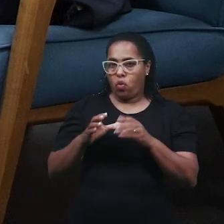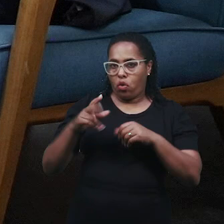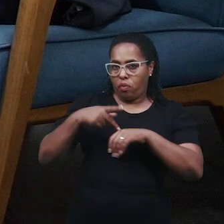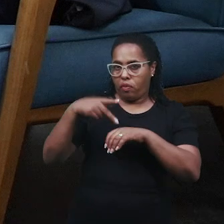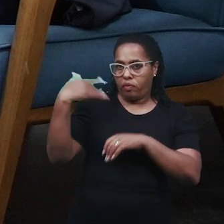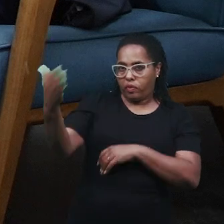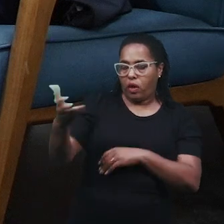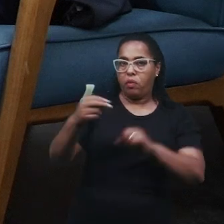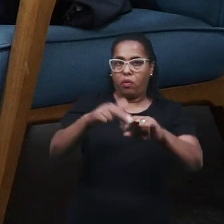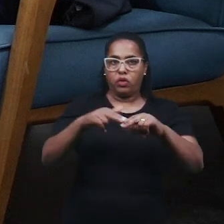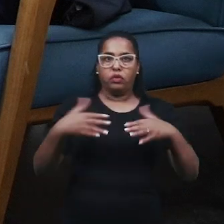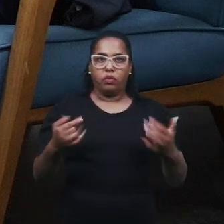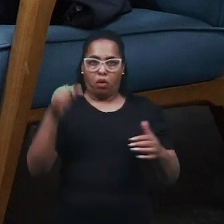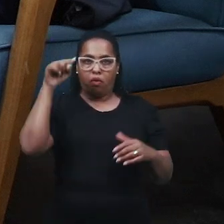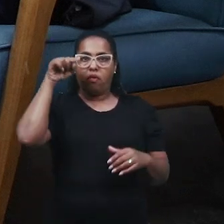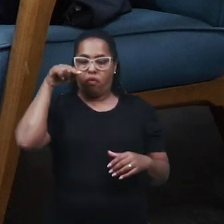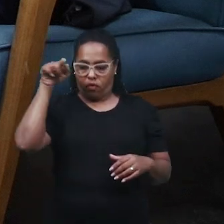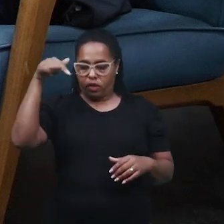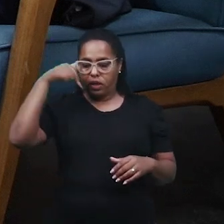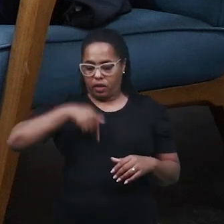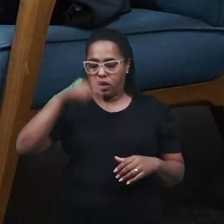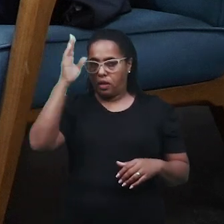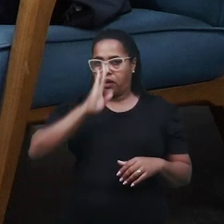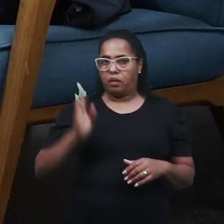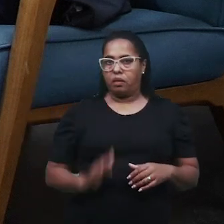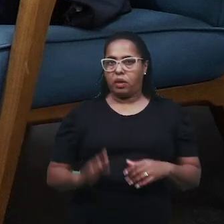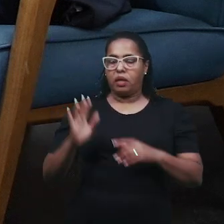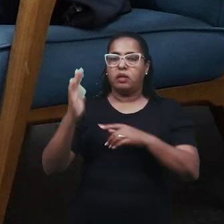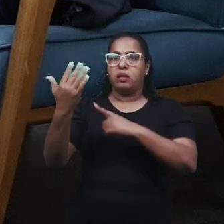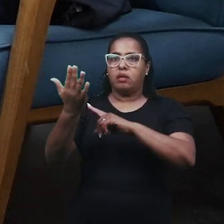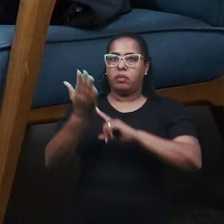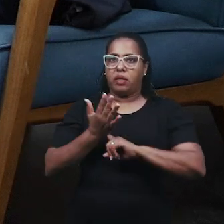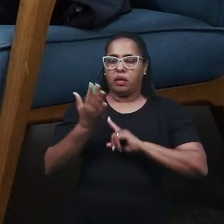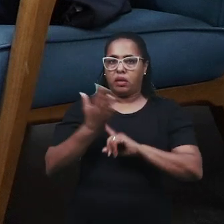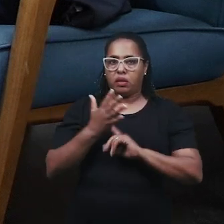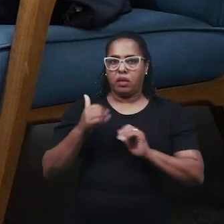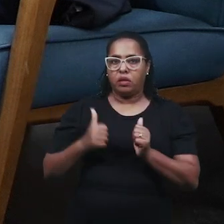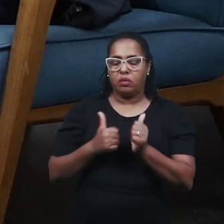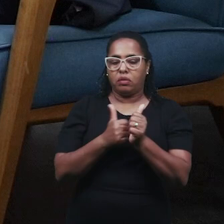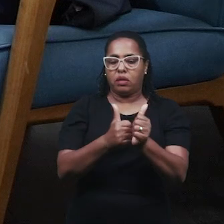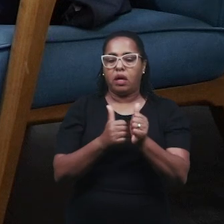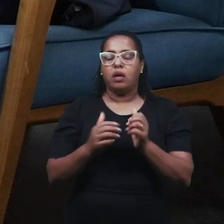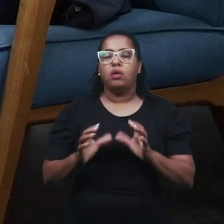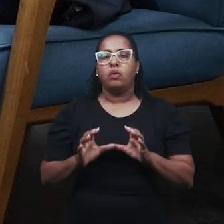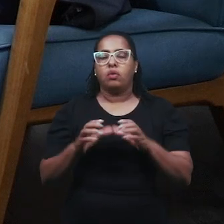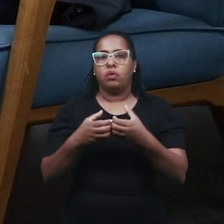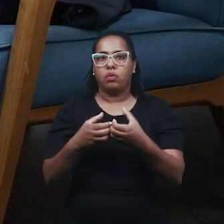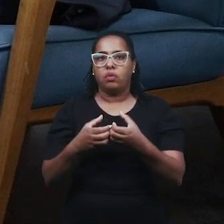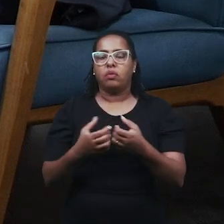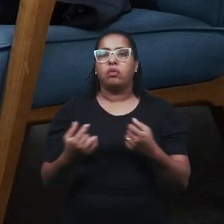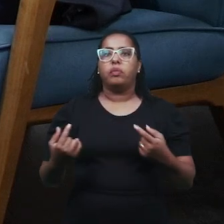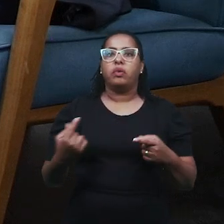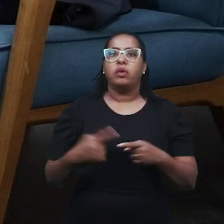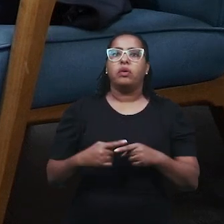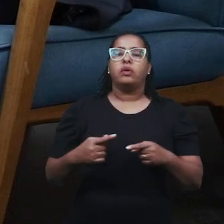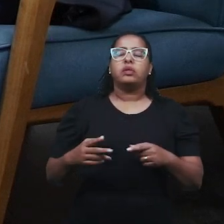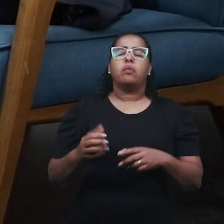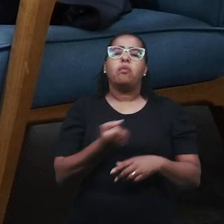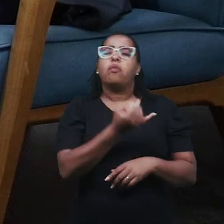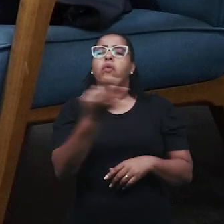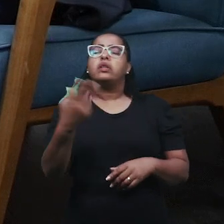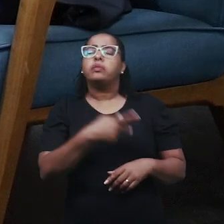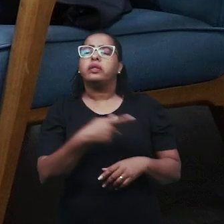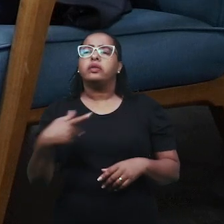está no Brasil, inclusive, você veio dos Estados Unidos para o Brasil para nos ajudar no acompanhamento desse grupo, são todos